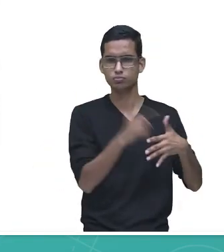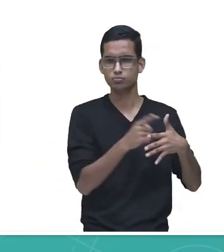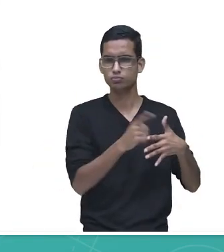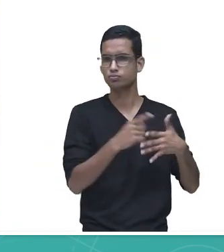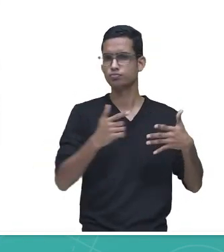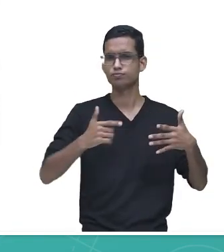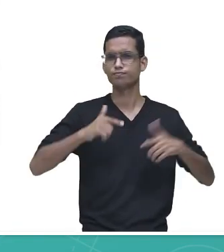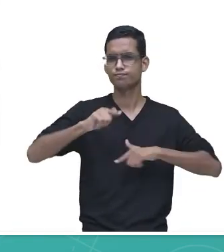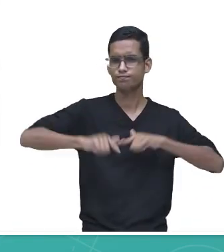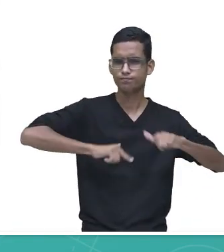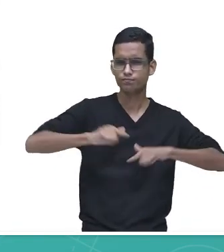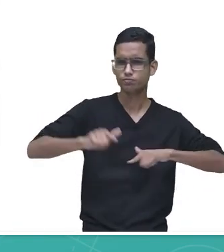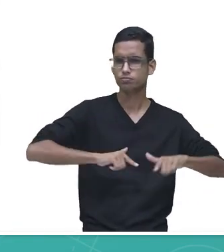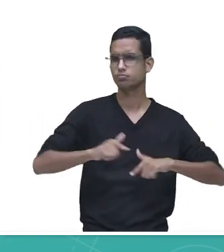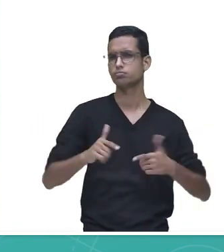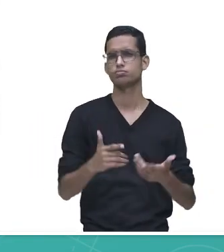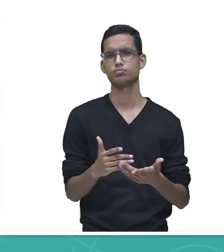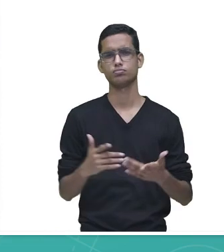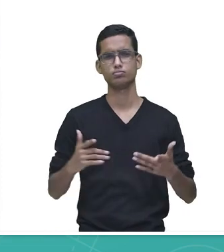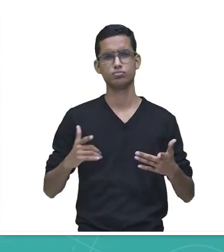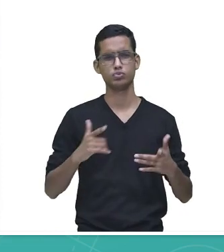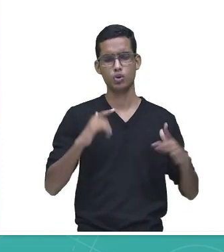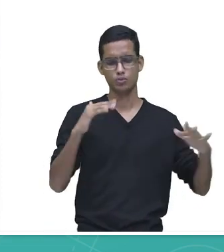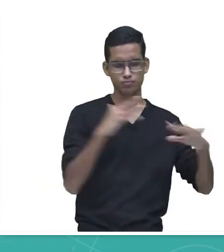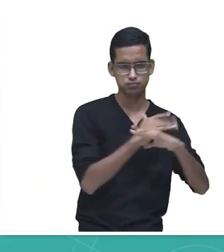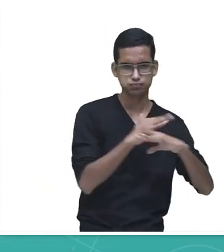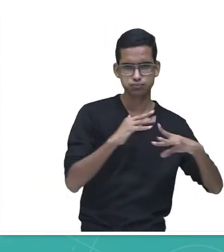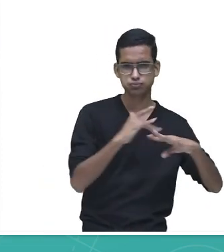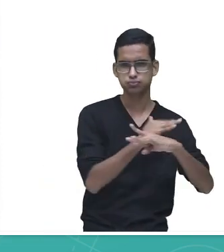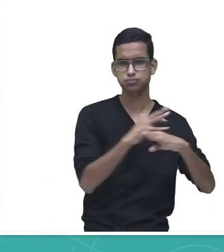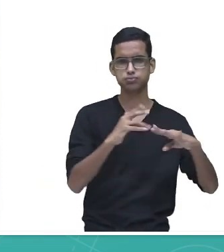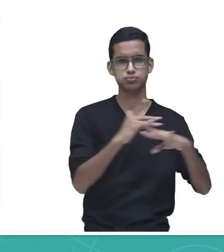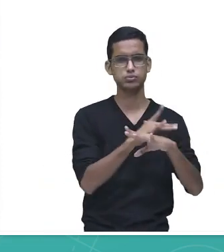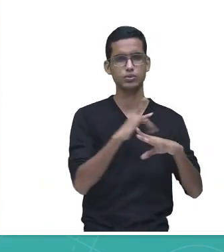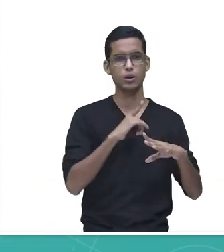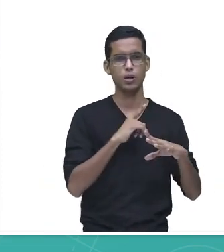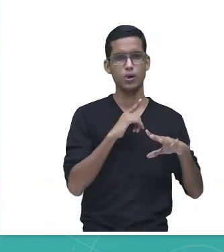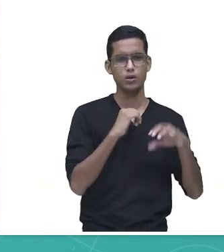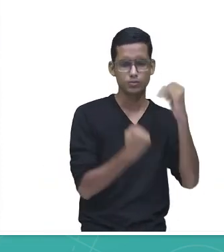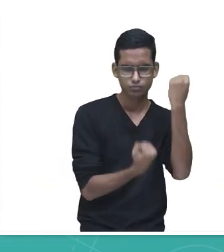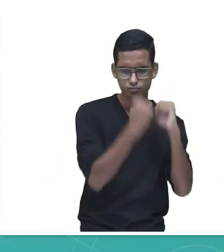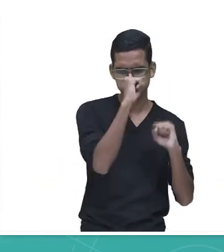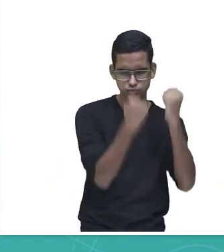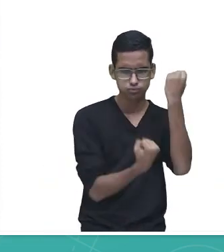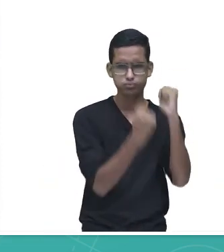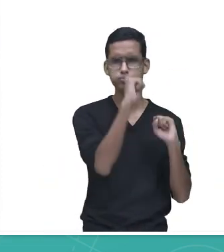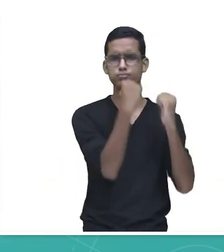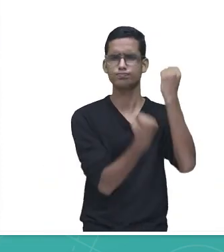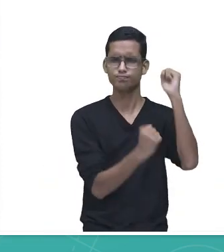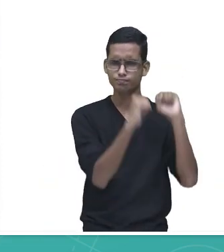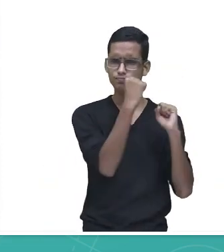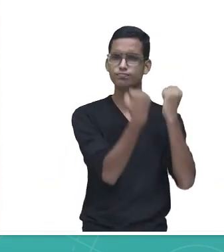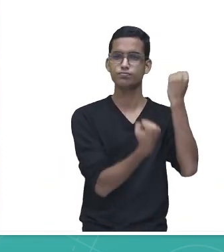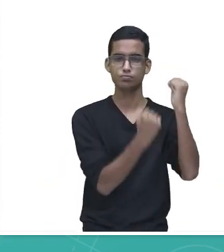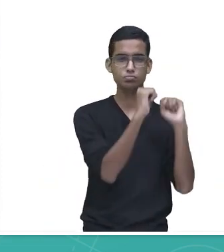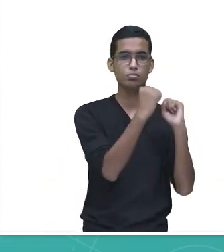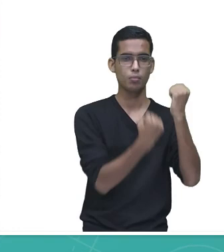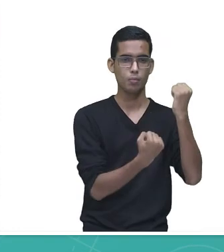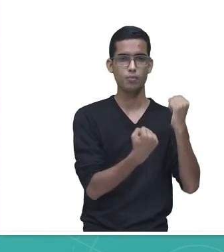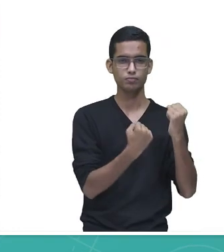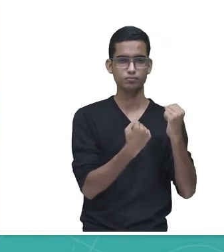dizer, grandes centros urbanos, concentração de grandes fábricas. Quanto